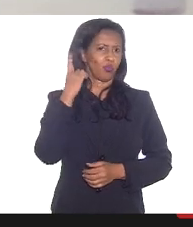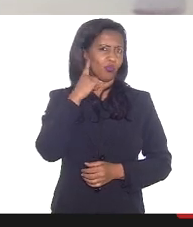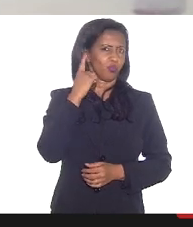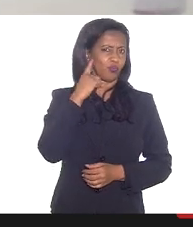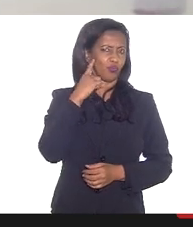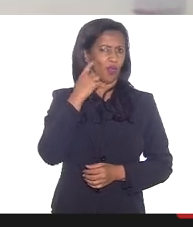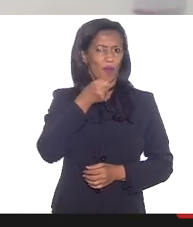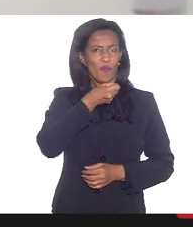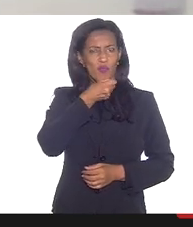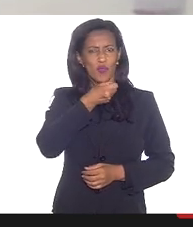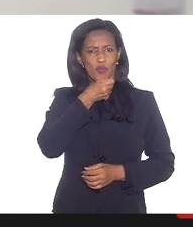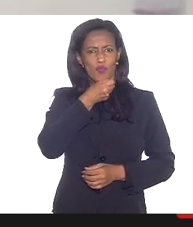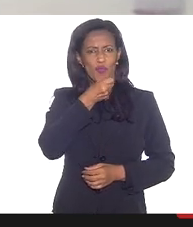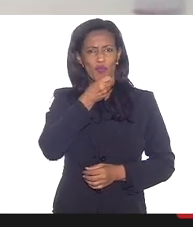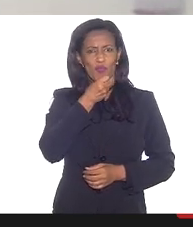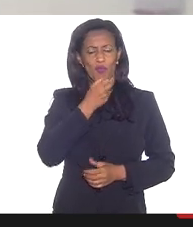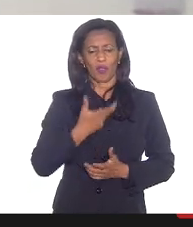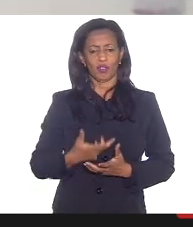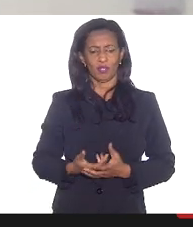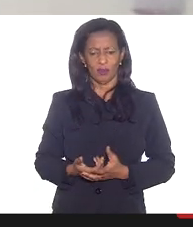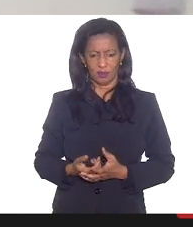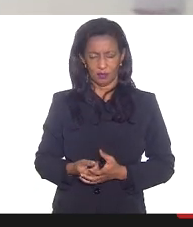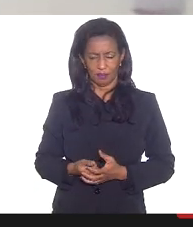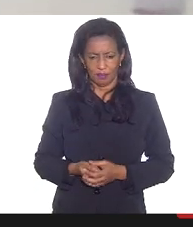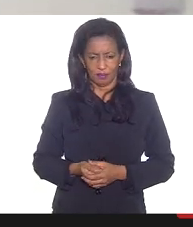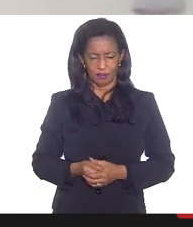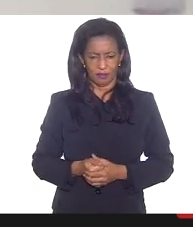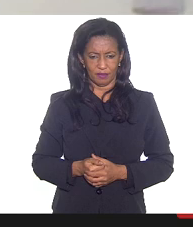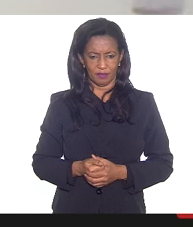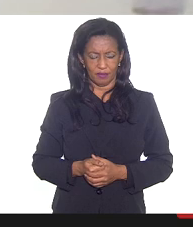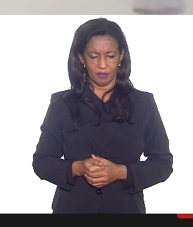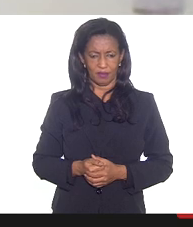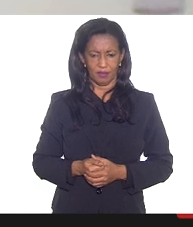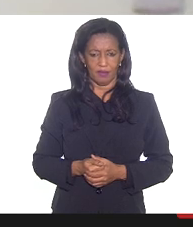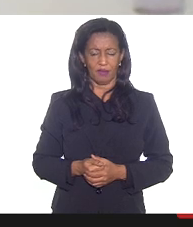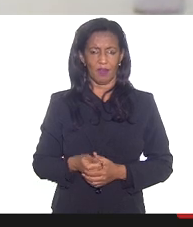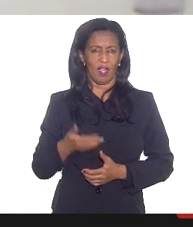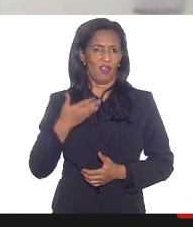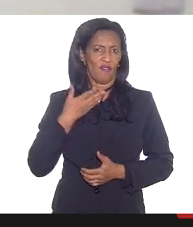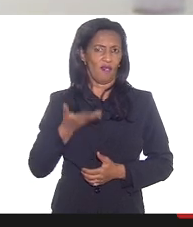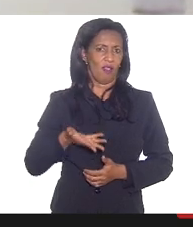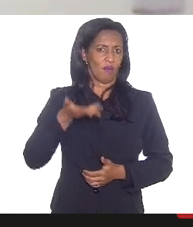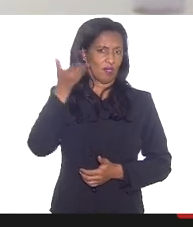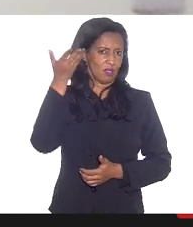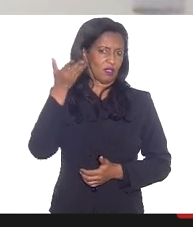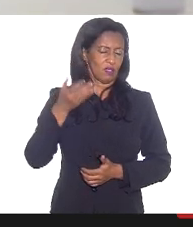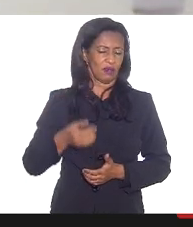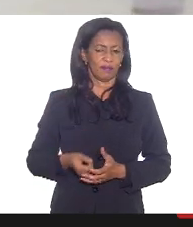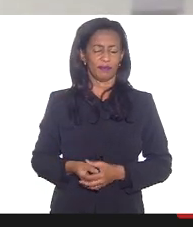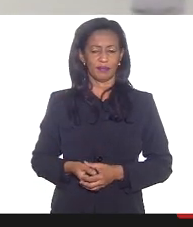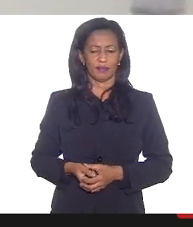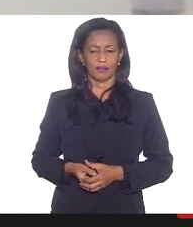sei se o microfone aí de vocês está mais próximo de onde ela se encontra, se a senhora pode falar mais alto.